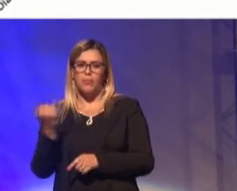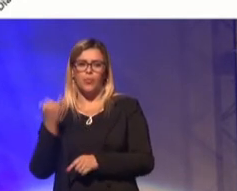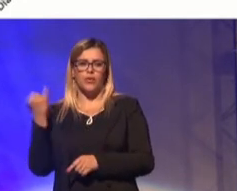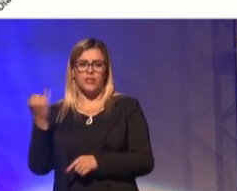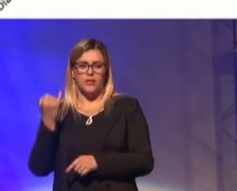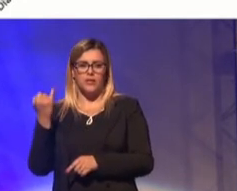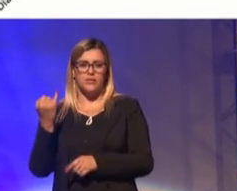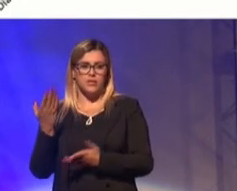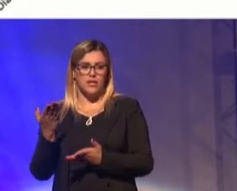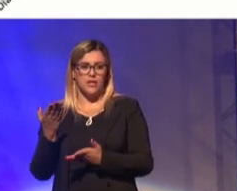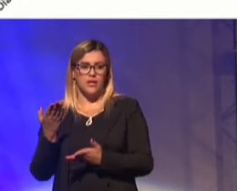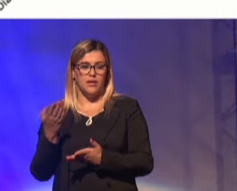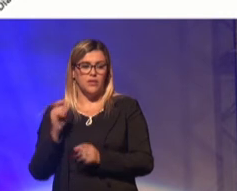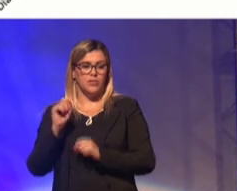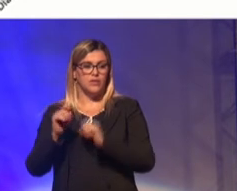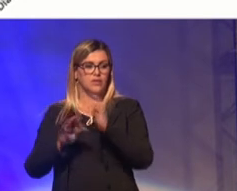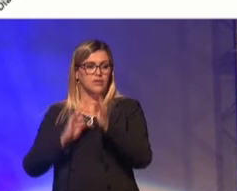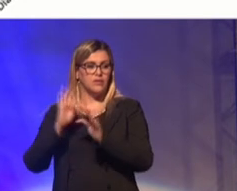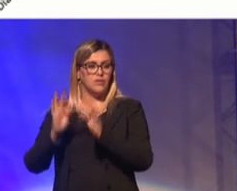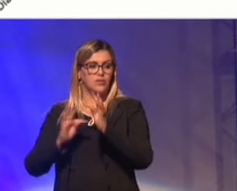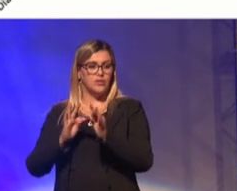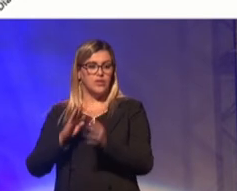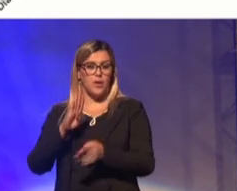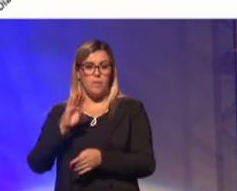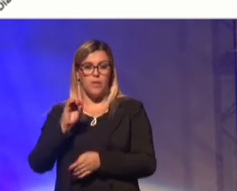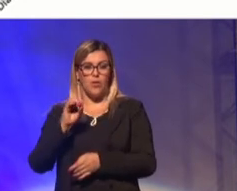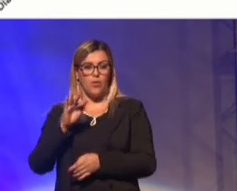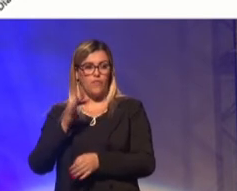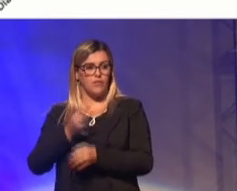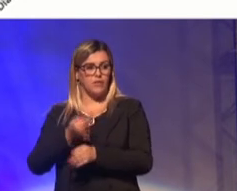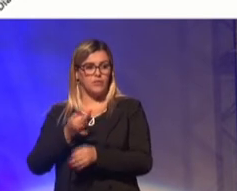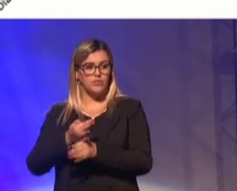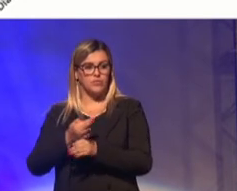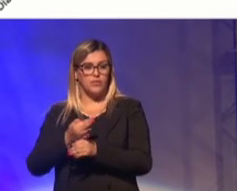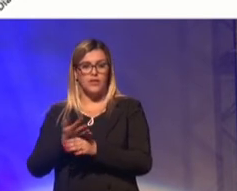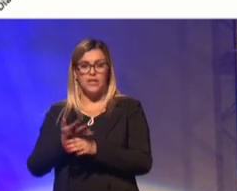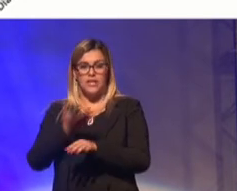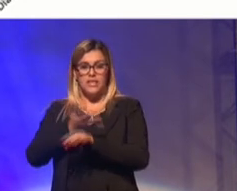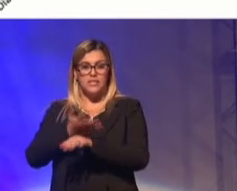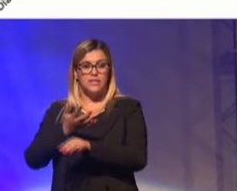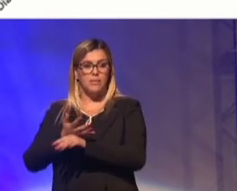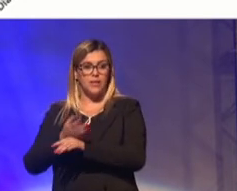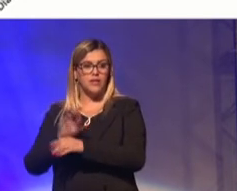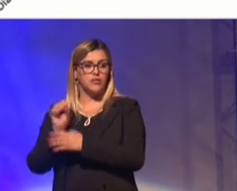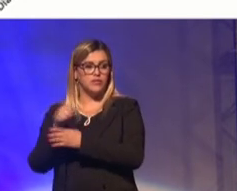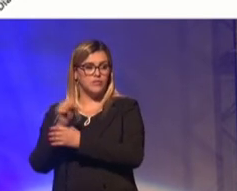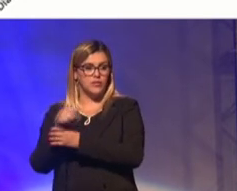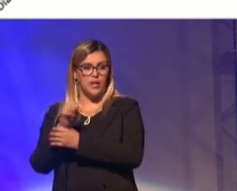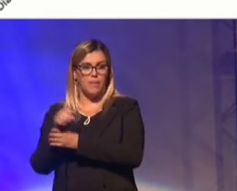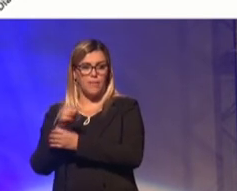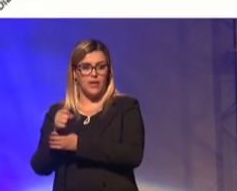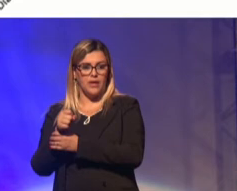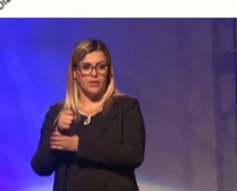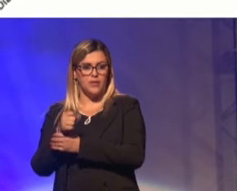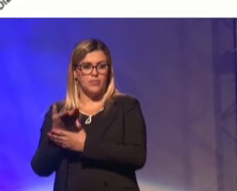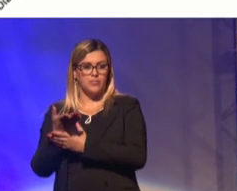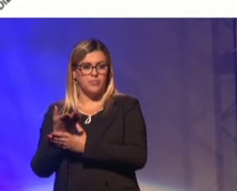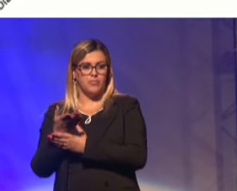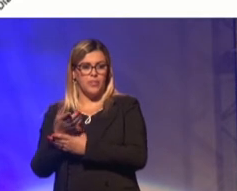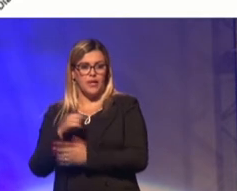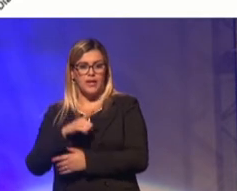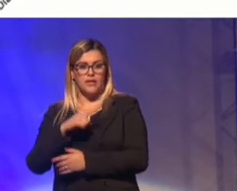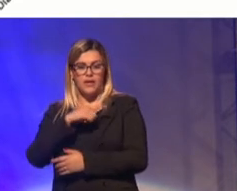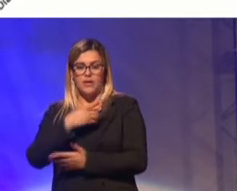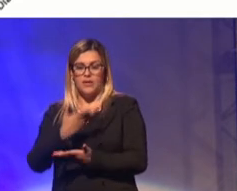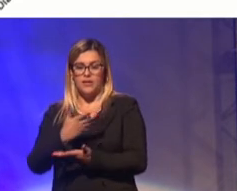agentes biofísicos ali, né, biophysical agents, nos currículos de fisioterapia. E olha só, nesse histograma ali, né, no